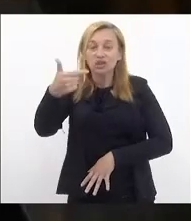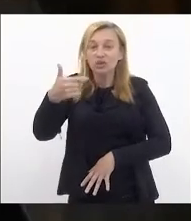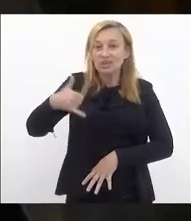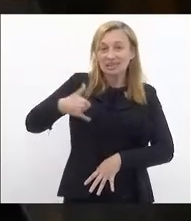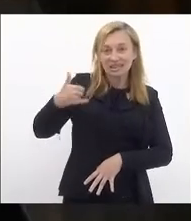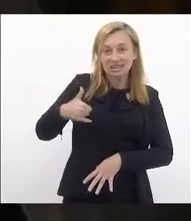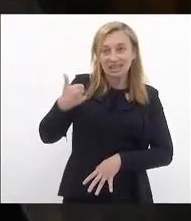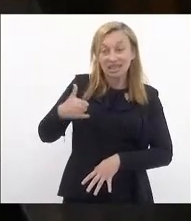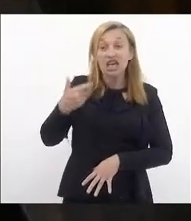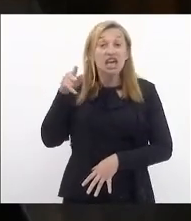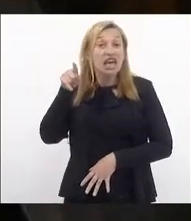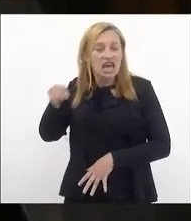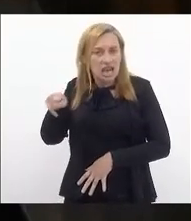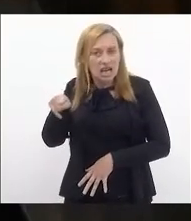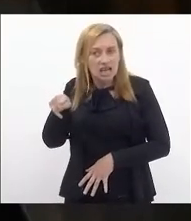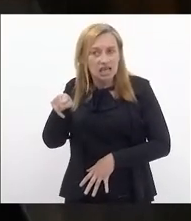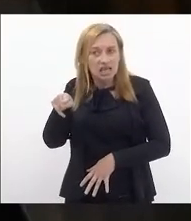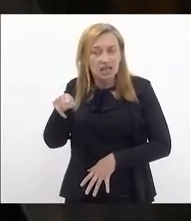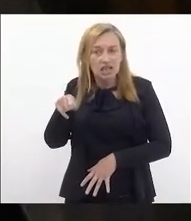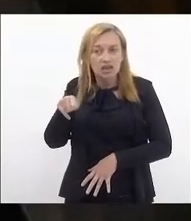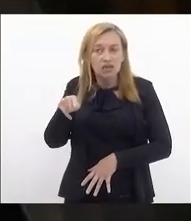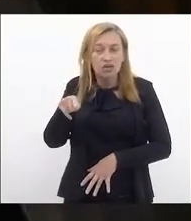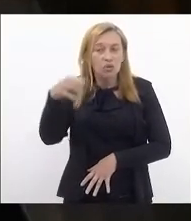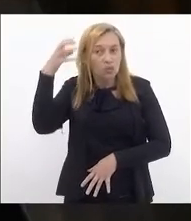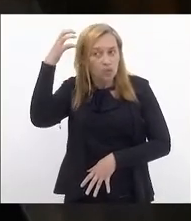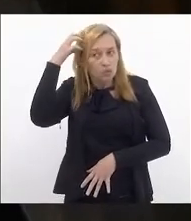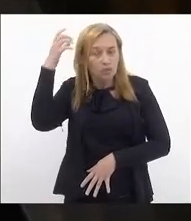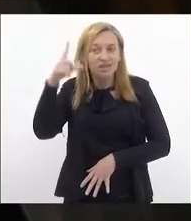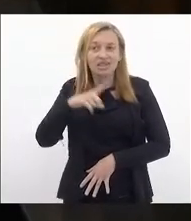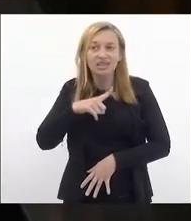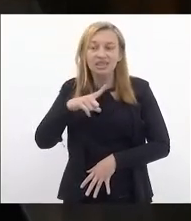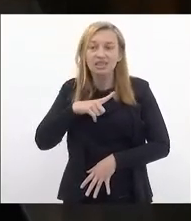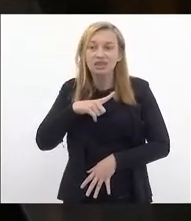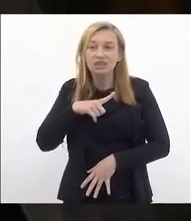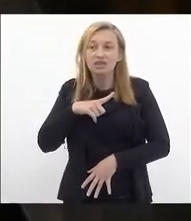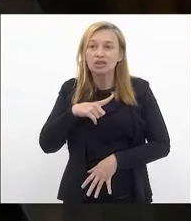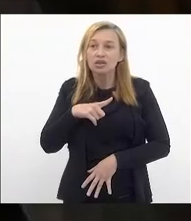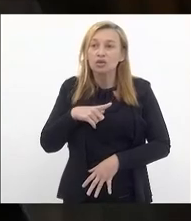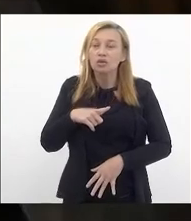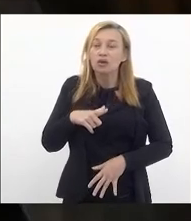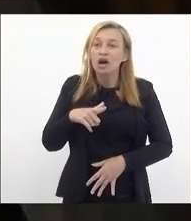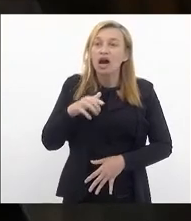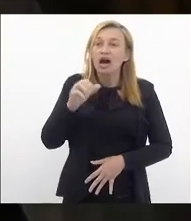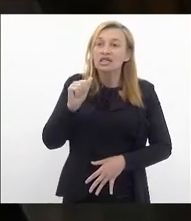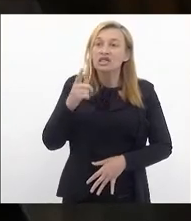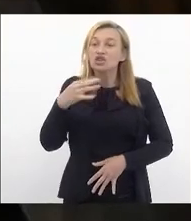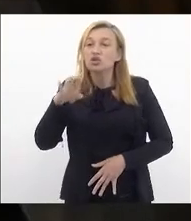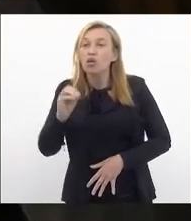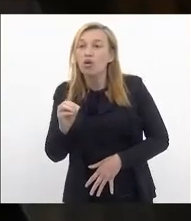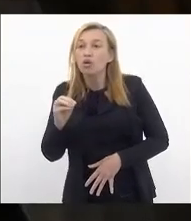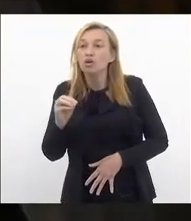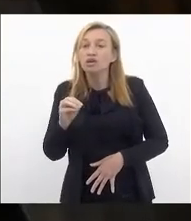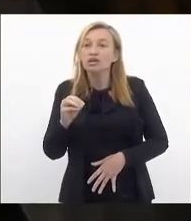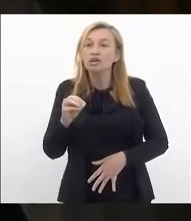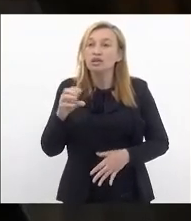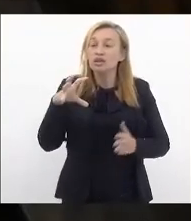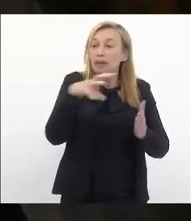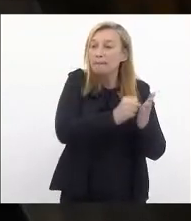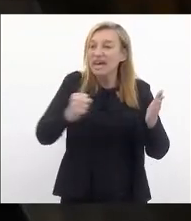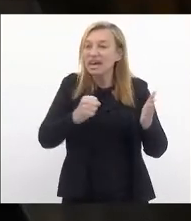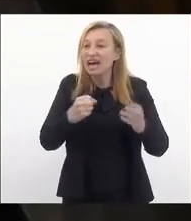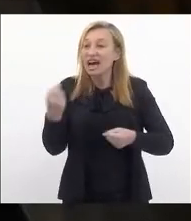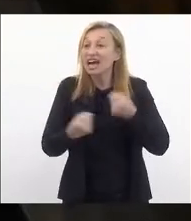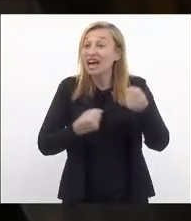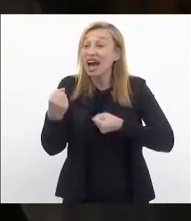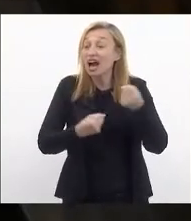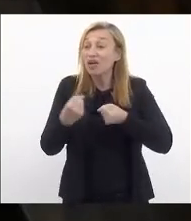ele responde por esbulho possessório tomar a força imóveis de